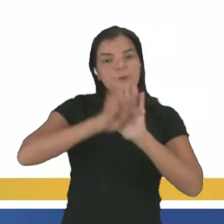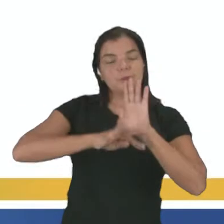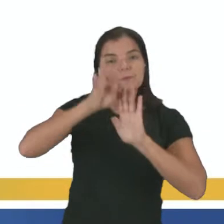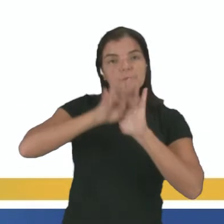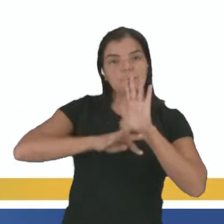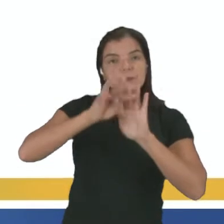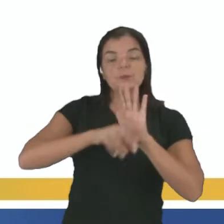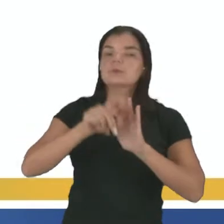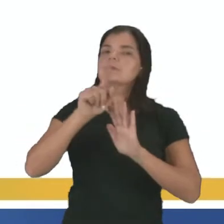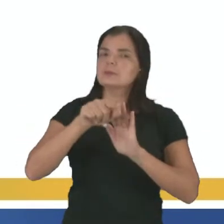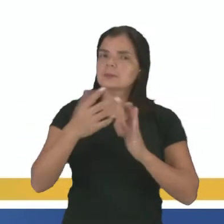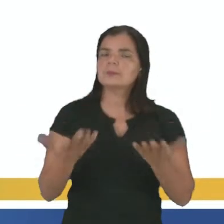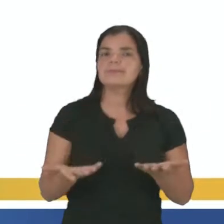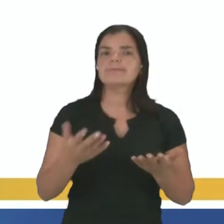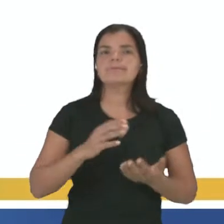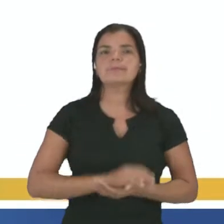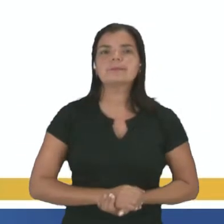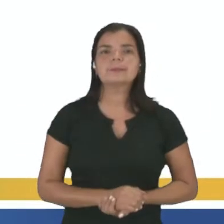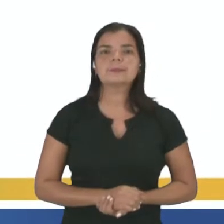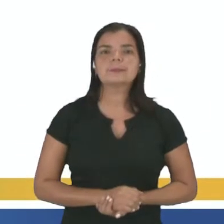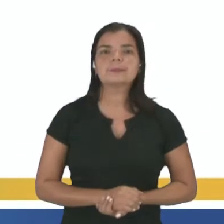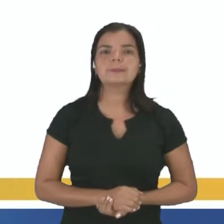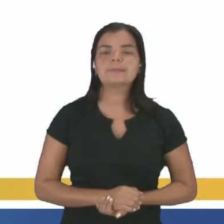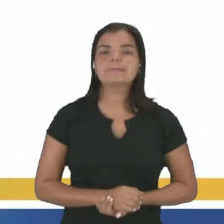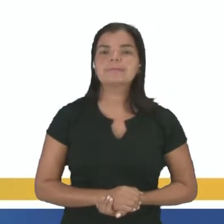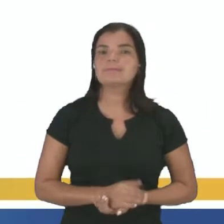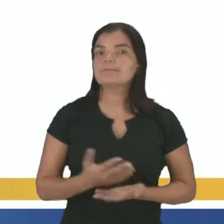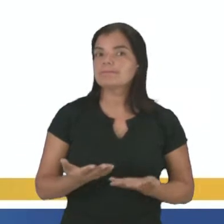texto, ela